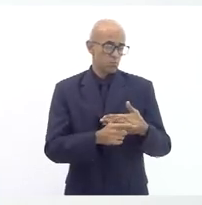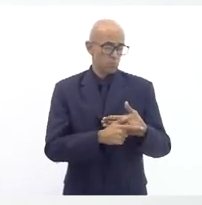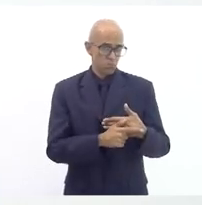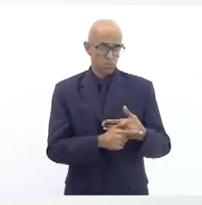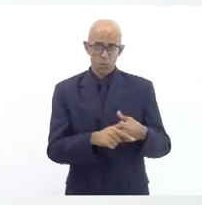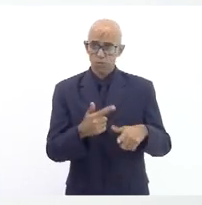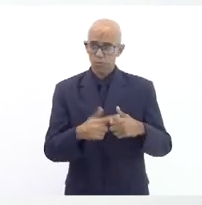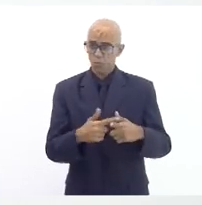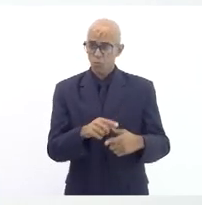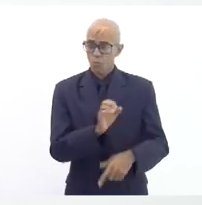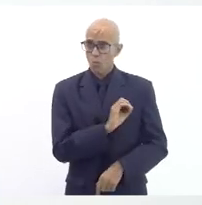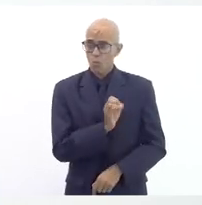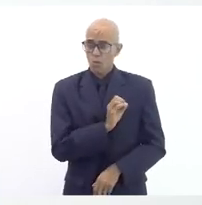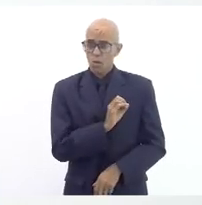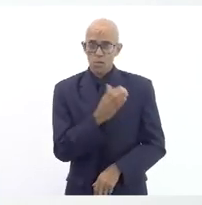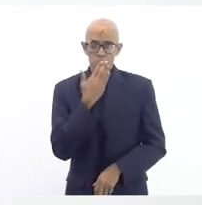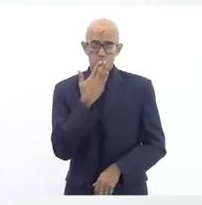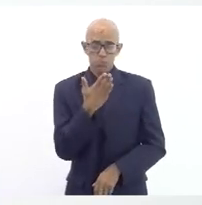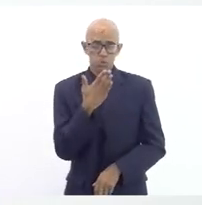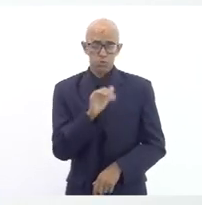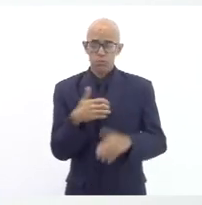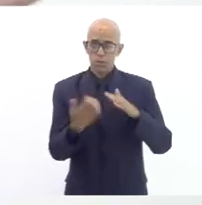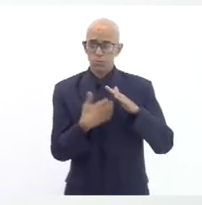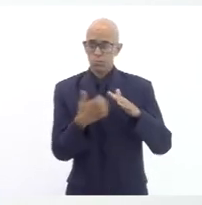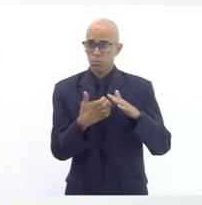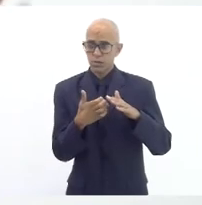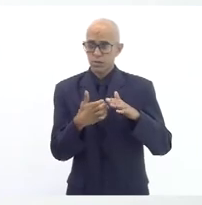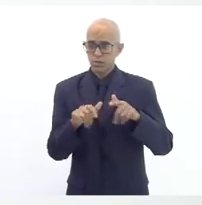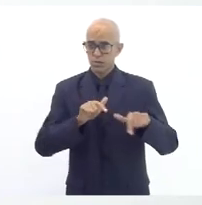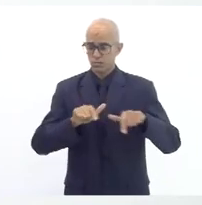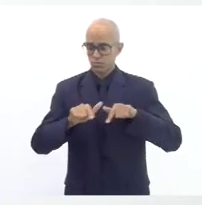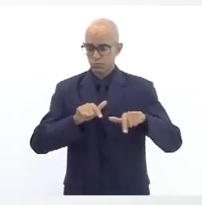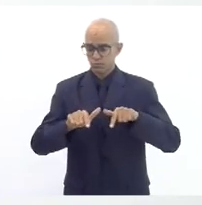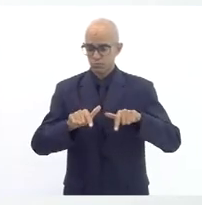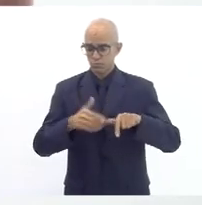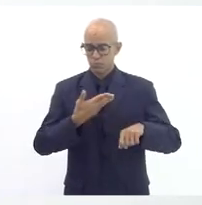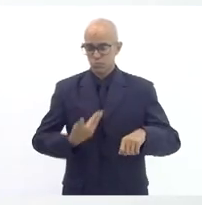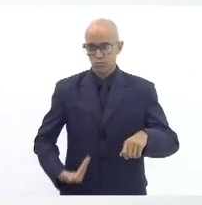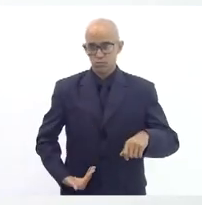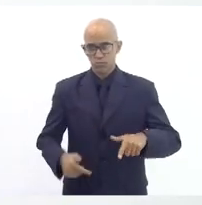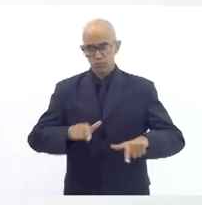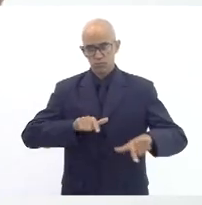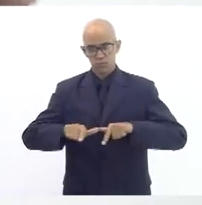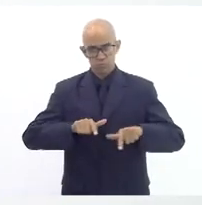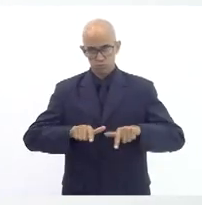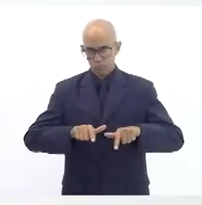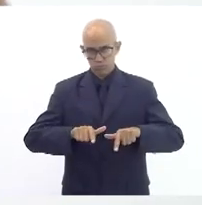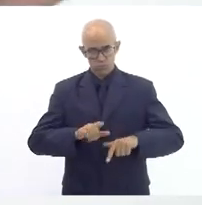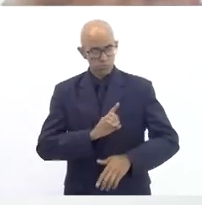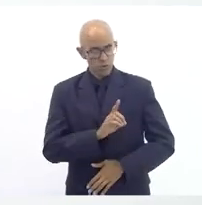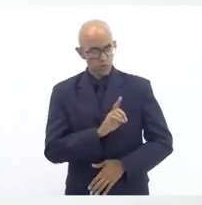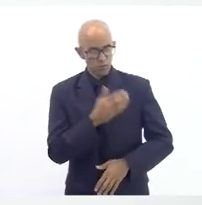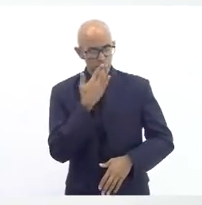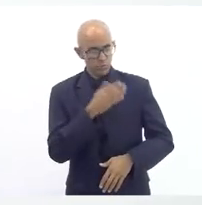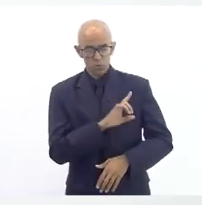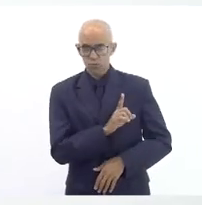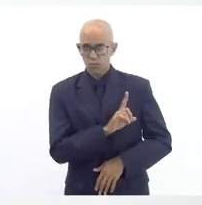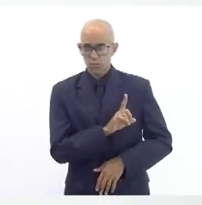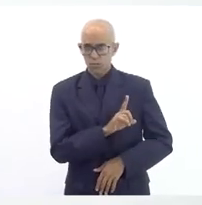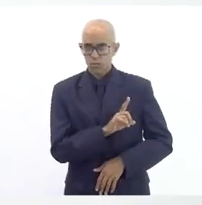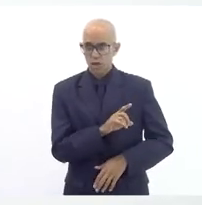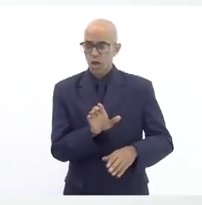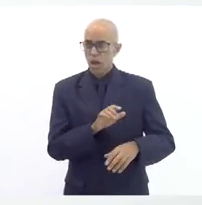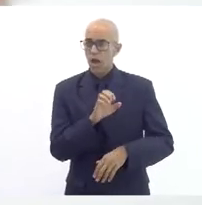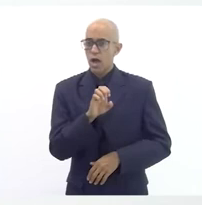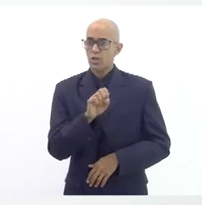para a concessionária ser concessionária de serviço público, não. A Supervia não faz favor para ninguém. A Supervia são um grupo de empresa, um grupo